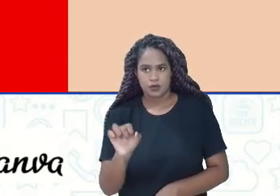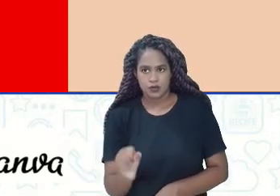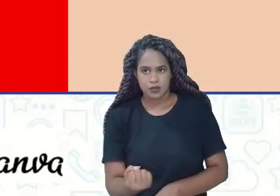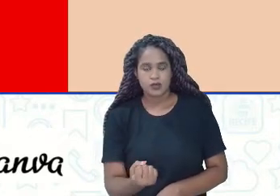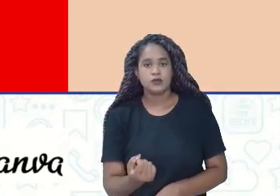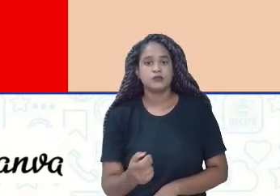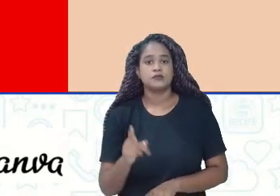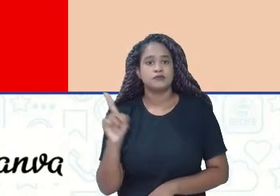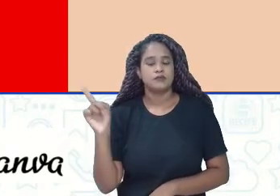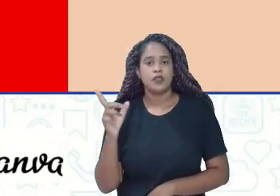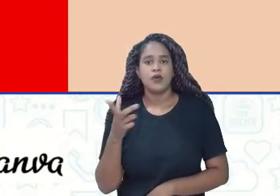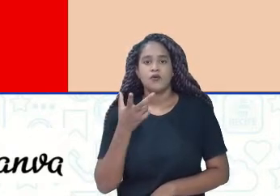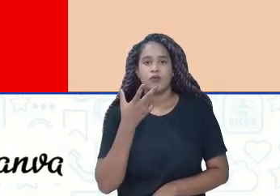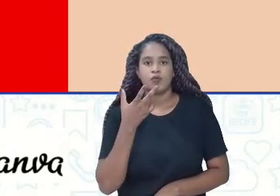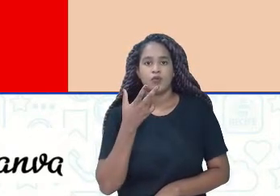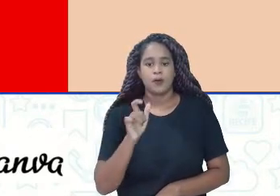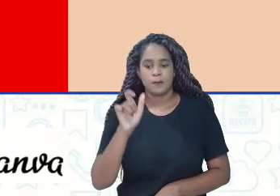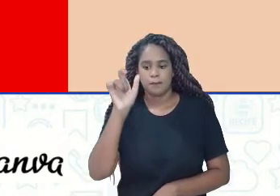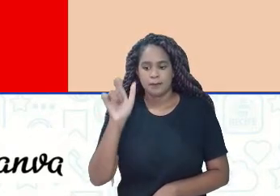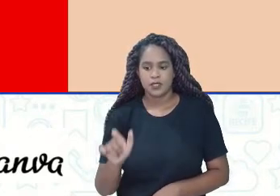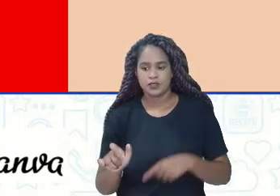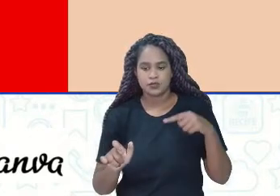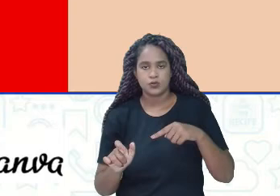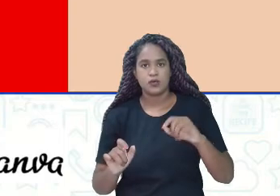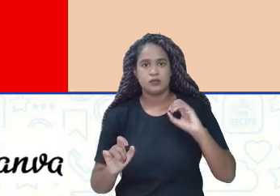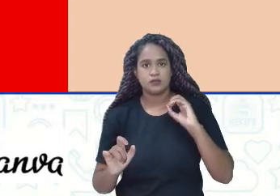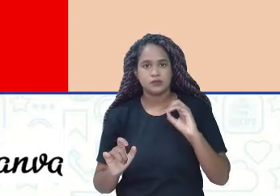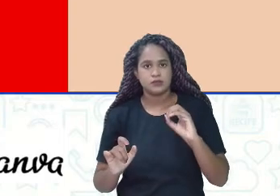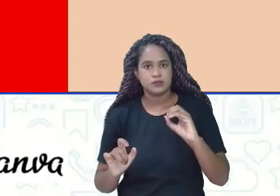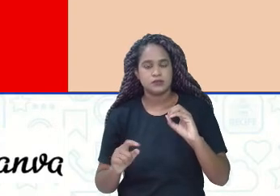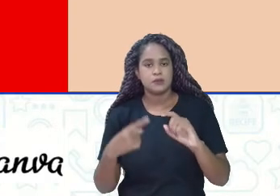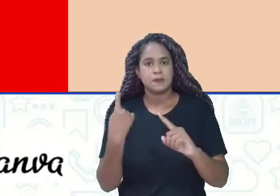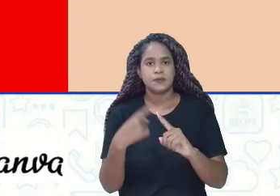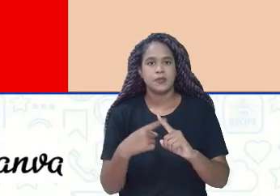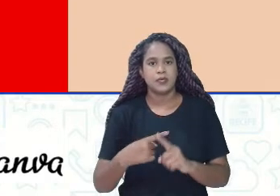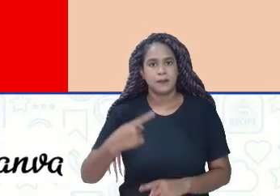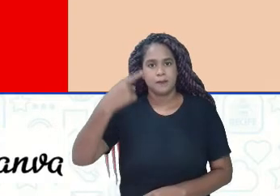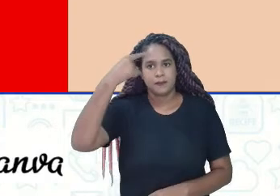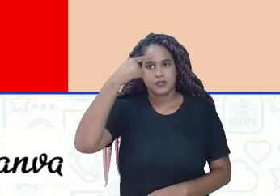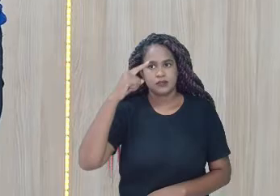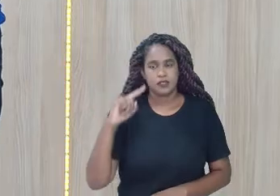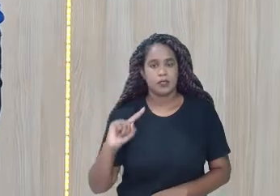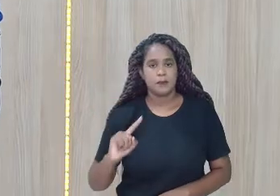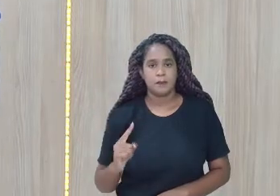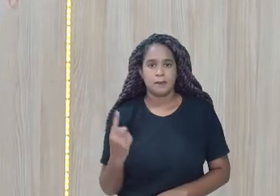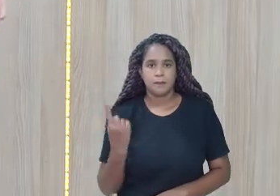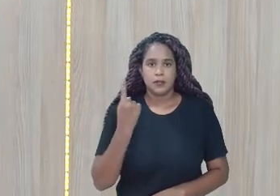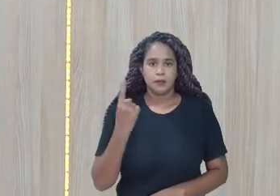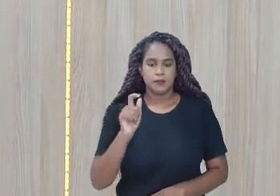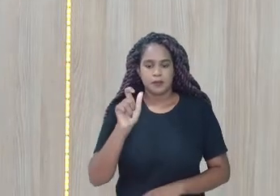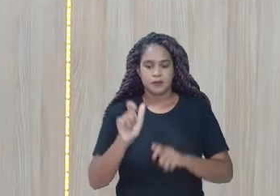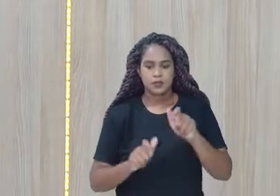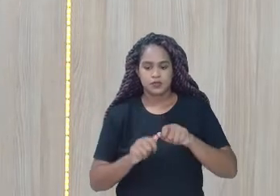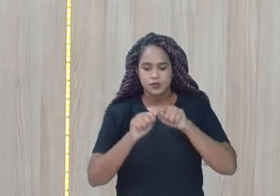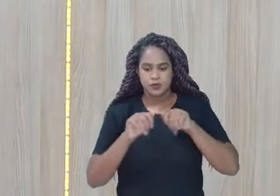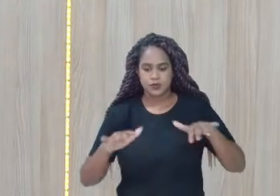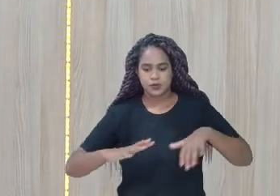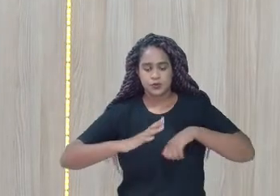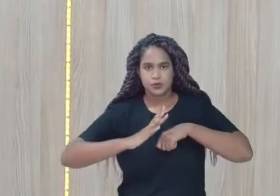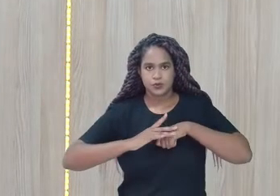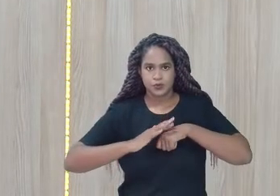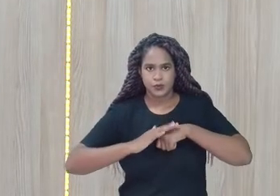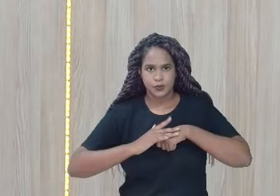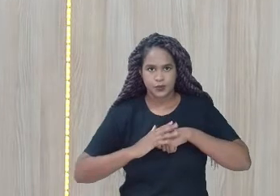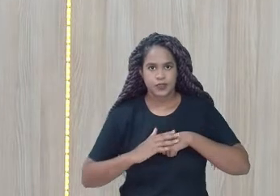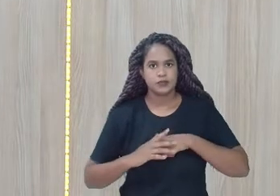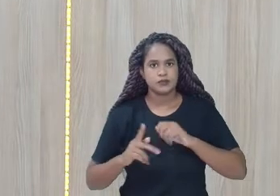acredita-se que tenha sido ele um dos primeiros a espalhar a doença nos Estados Unidos. Então, ele era